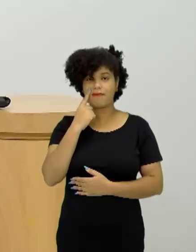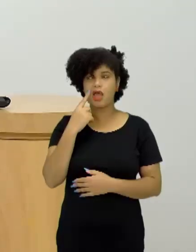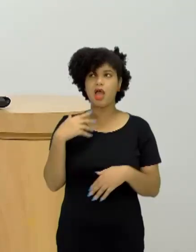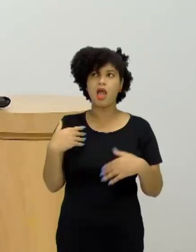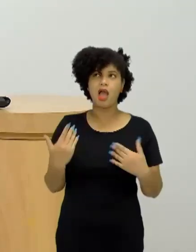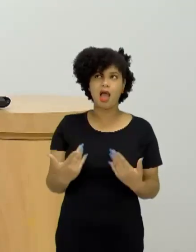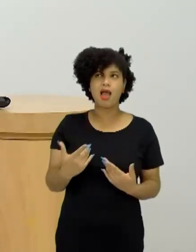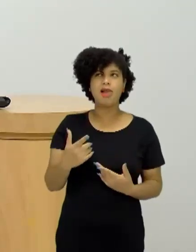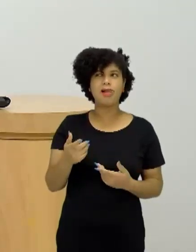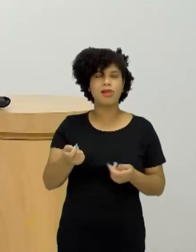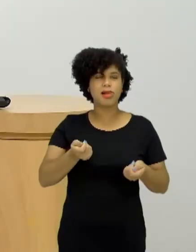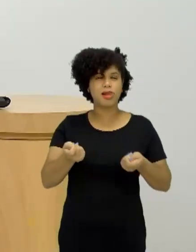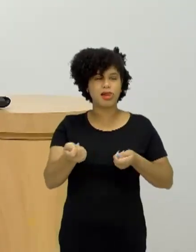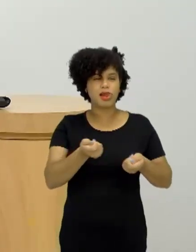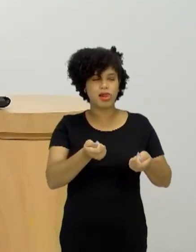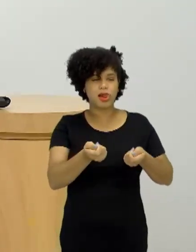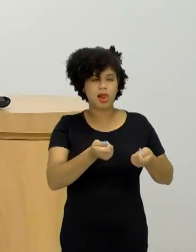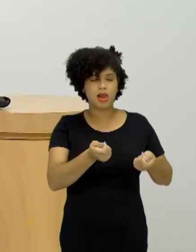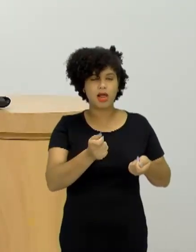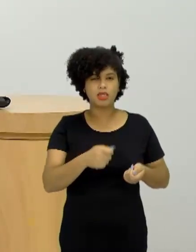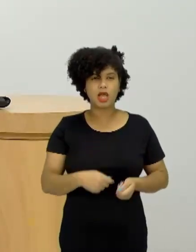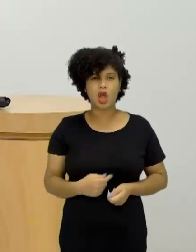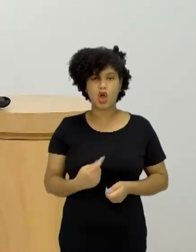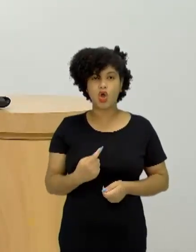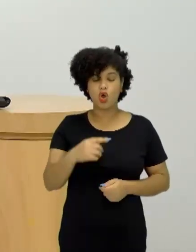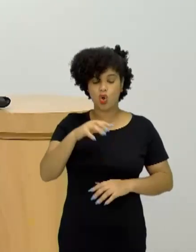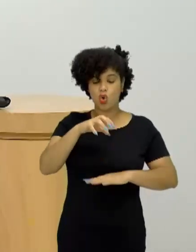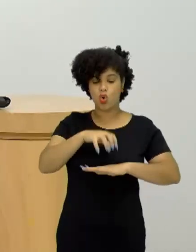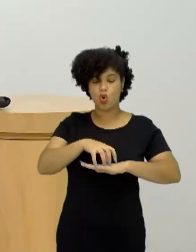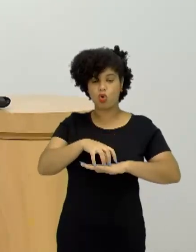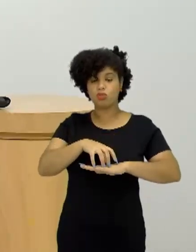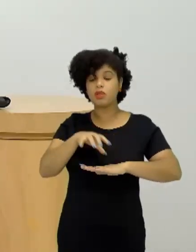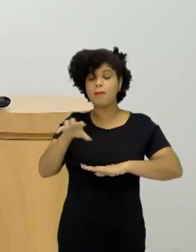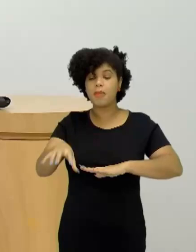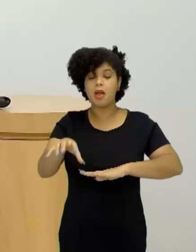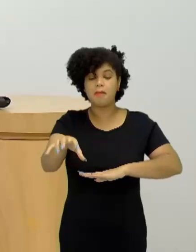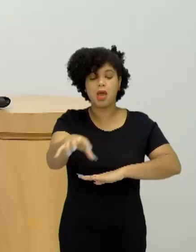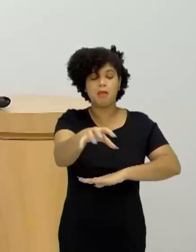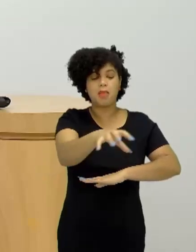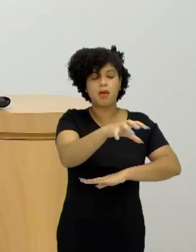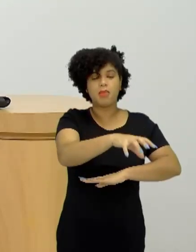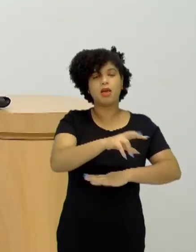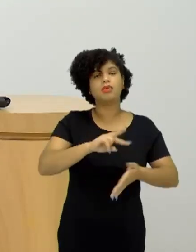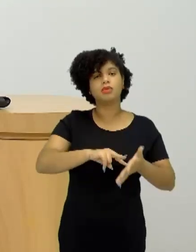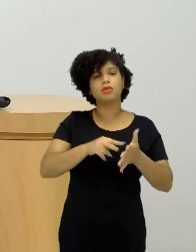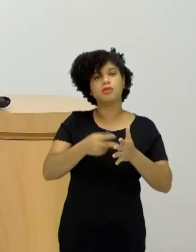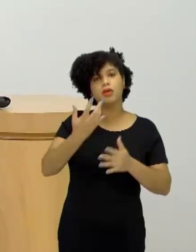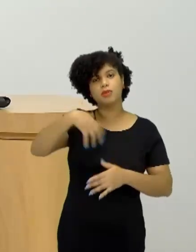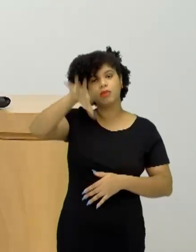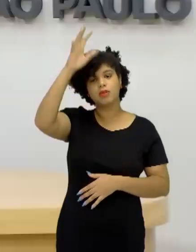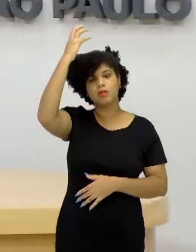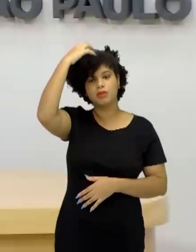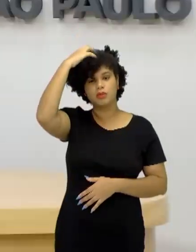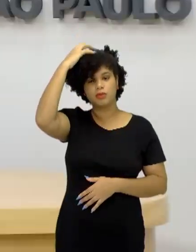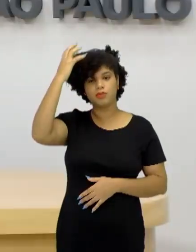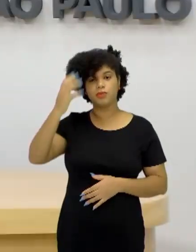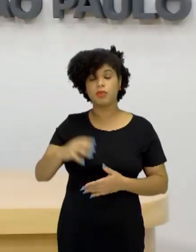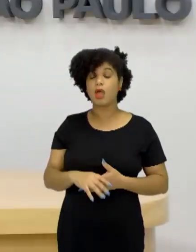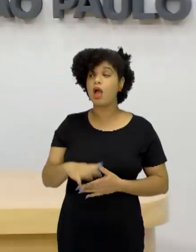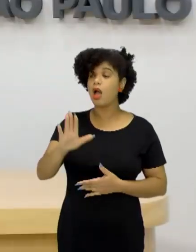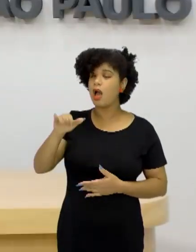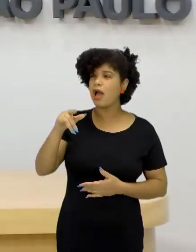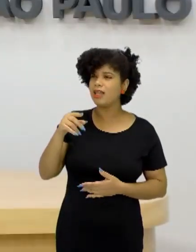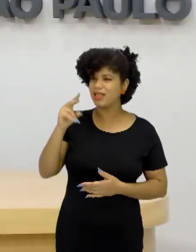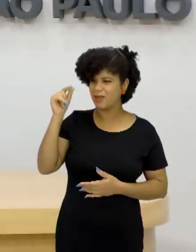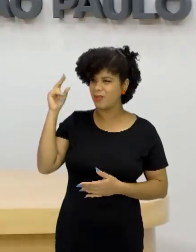o controle sobre reinos diferentes e por isso ele é o imperador. Legal, hein? Mas quando a gente vê naqueles filmes